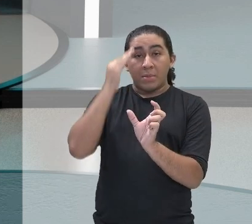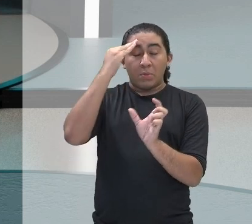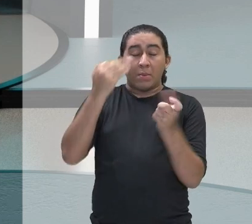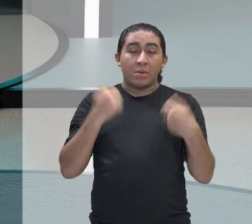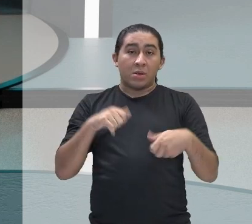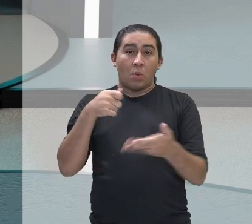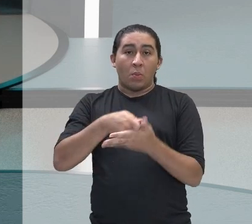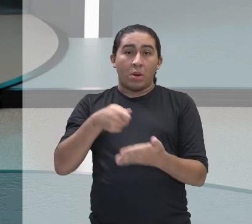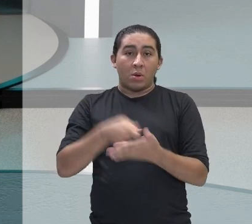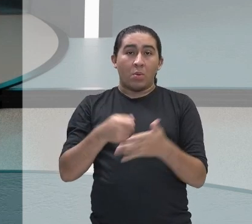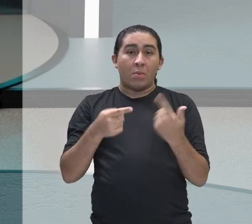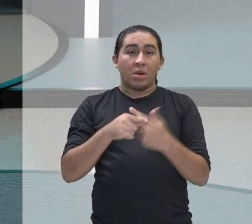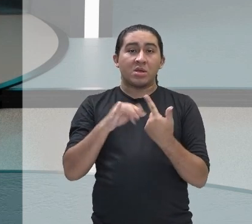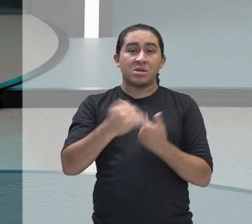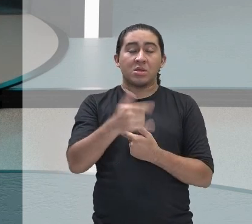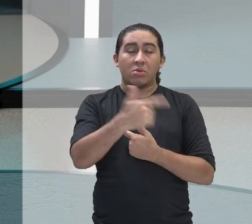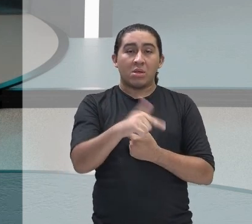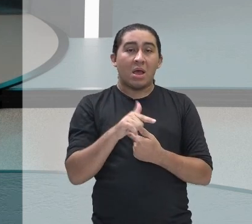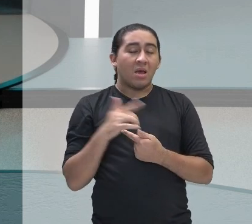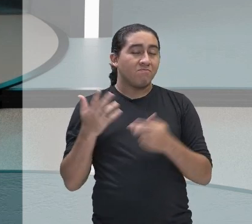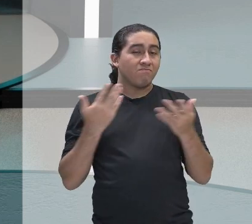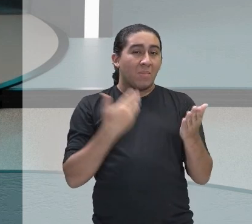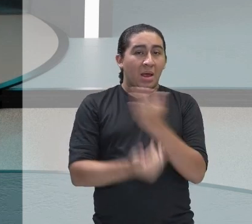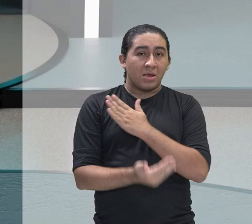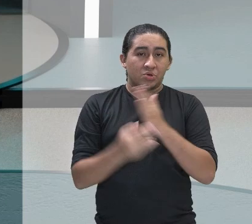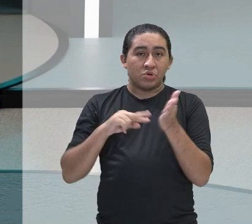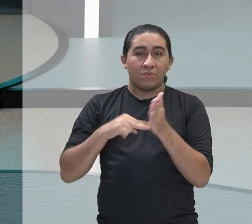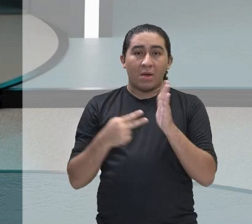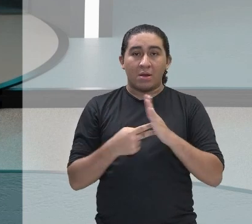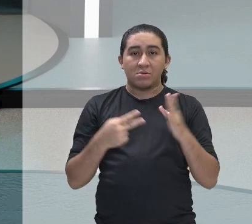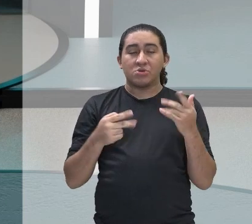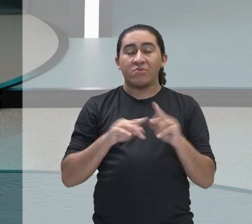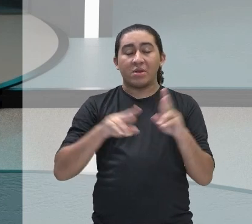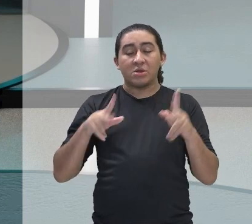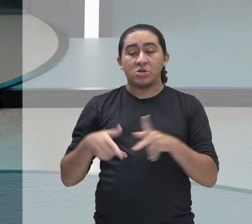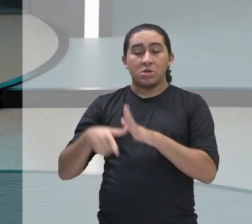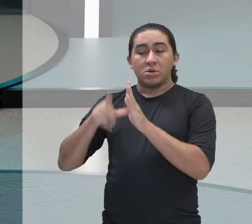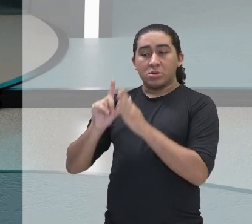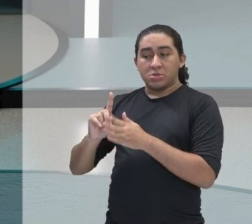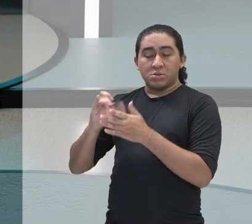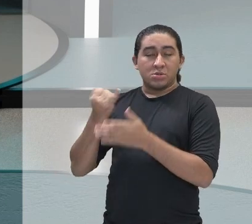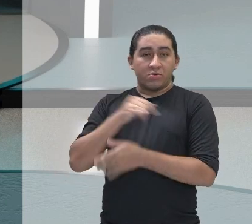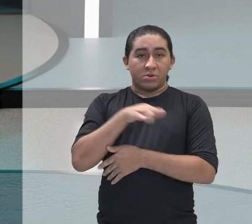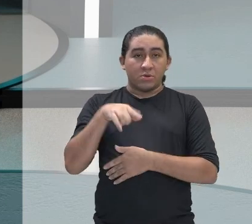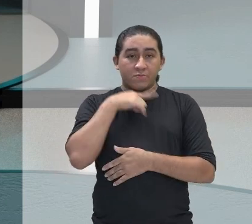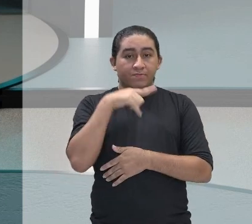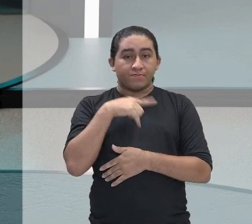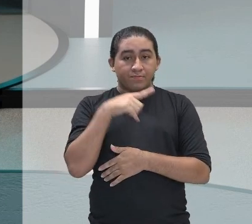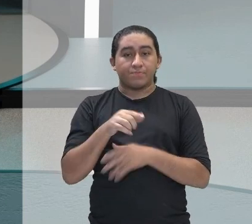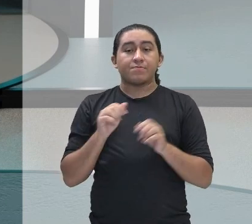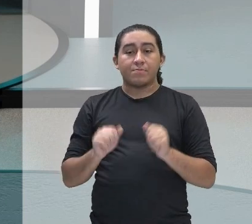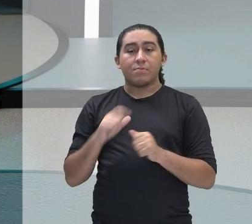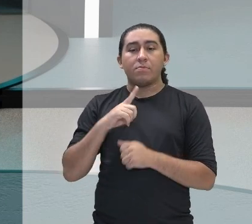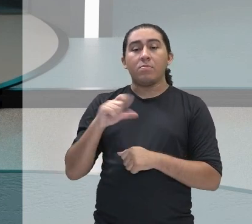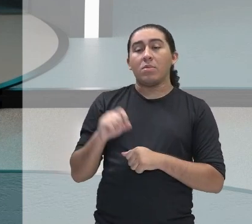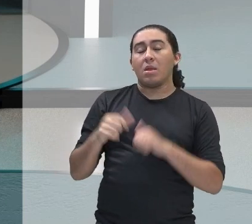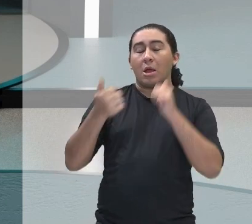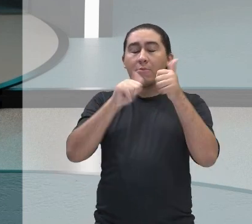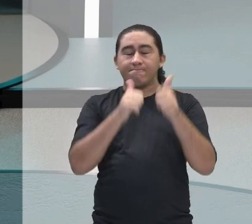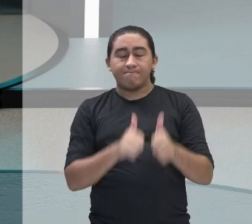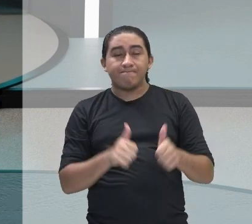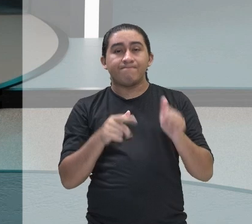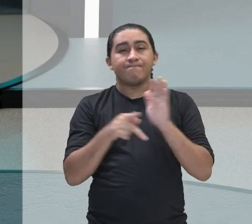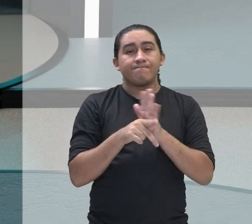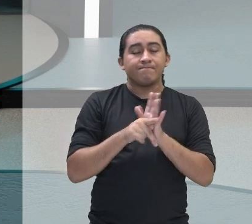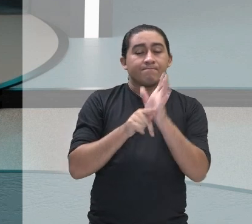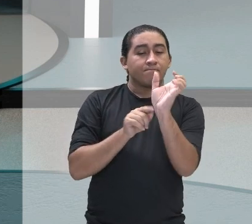ela não vai existir, diferente da derivação prefixal e sufixal. Se você tiver dúvida, tente tirar ou o prefixo